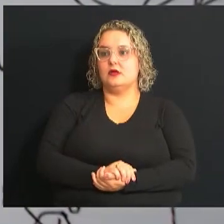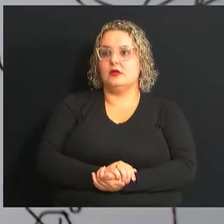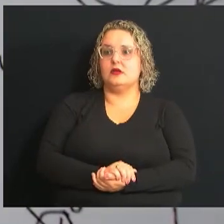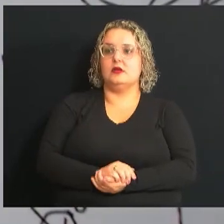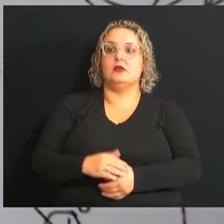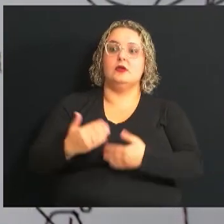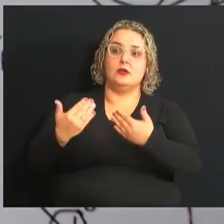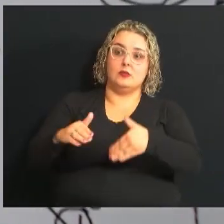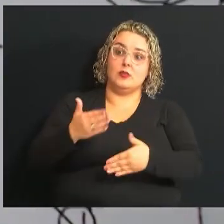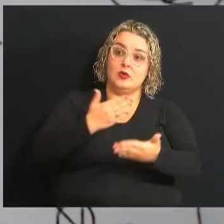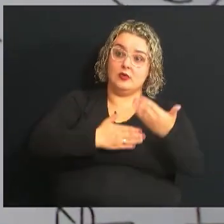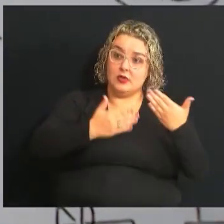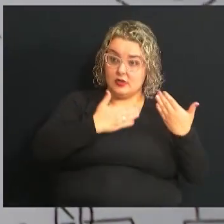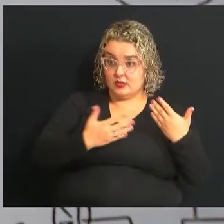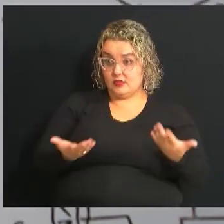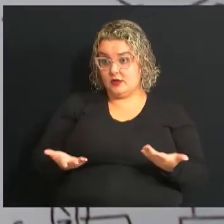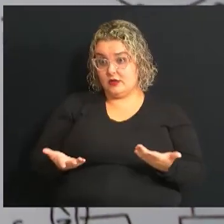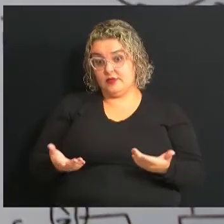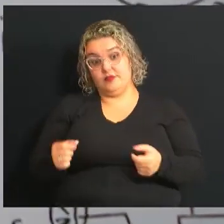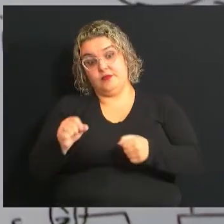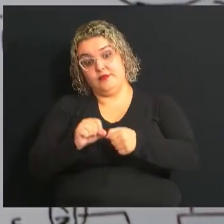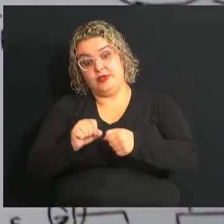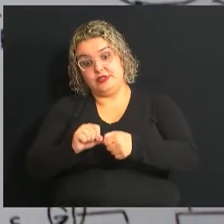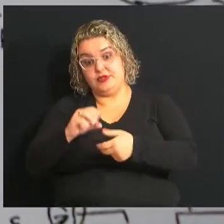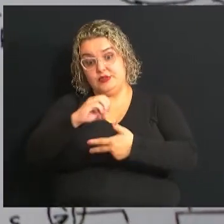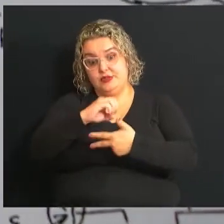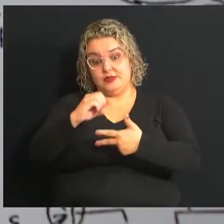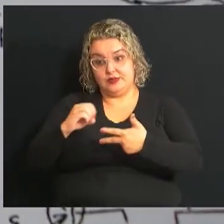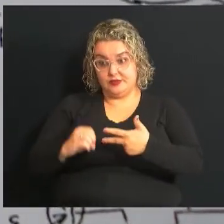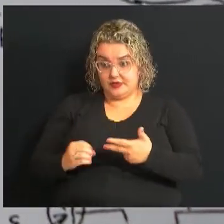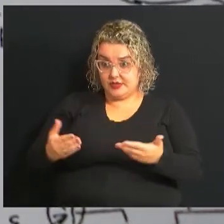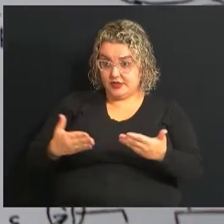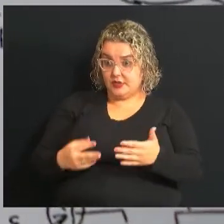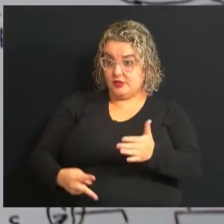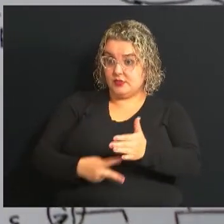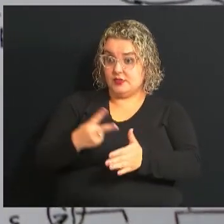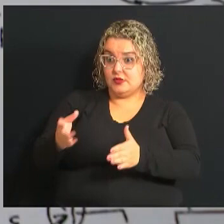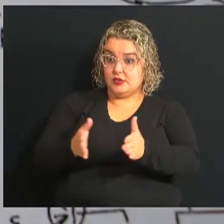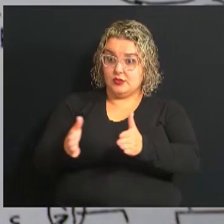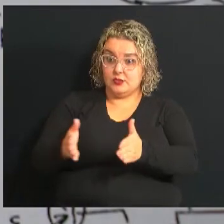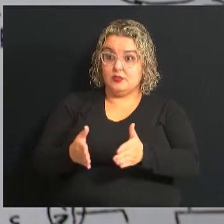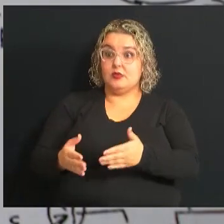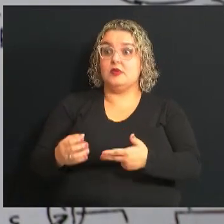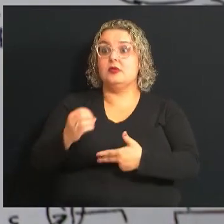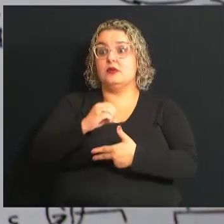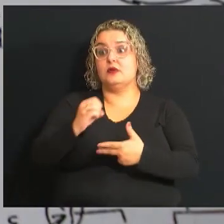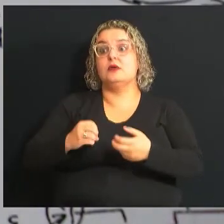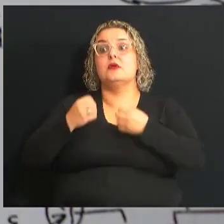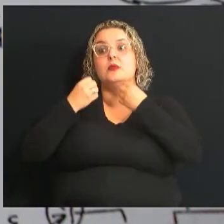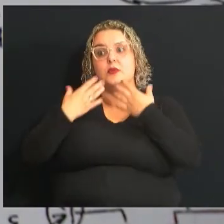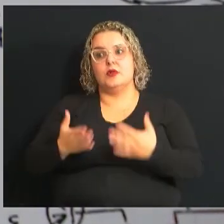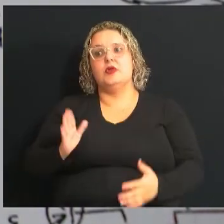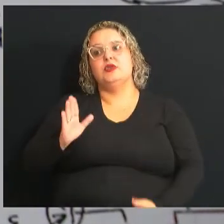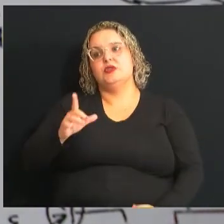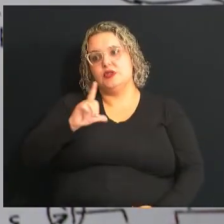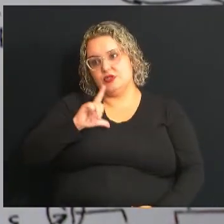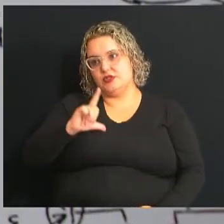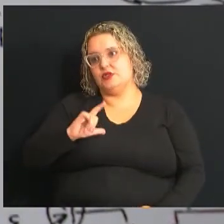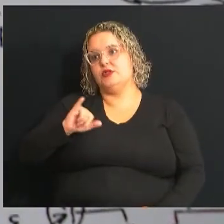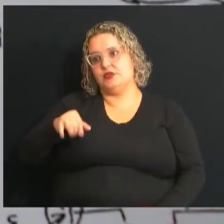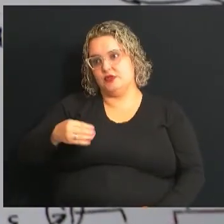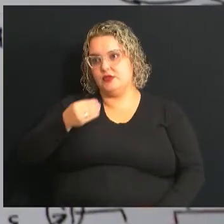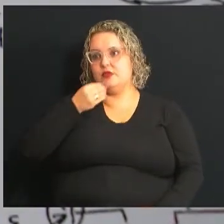anteriores, então, vou fazer o Enem agora, segunda aplicação do Enem, que bom, porque eu já tive a oportunidade de ver a